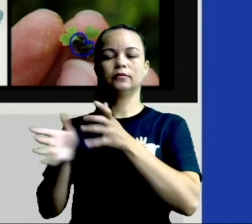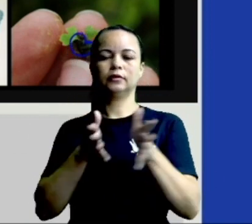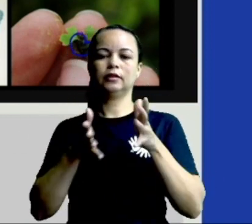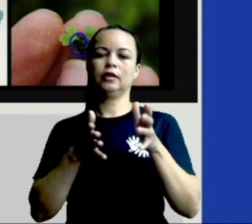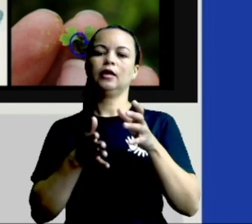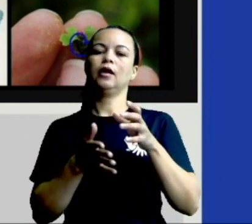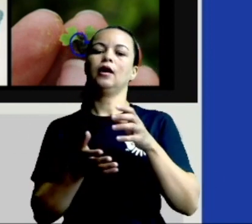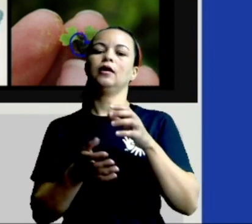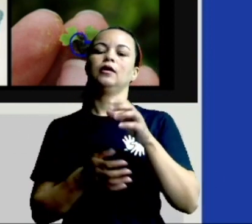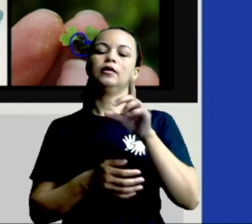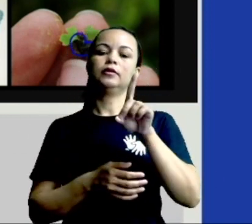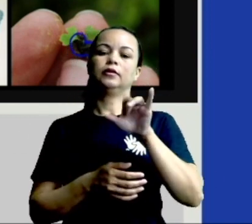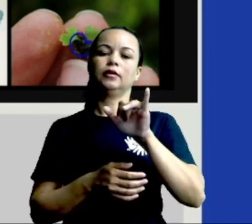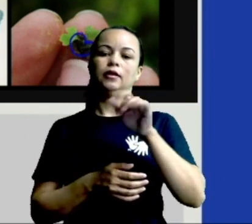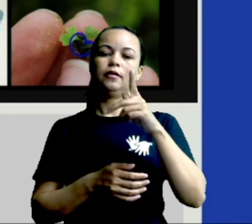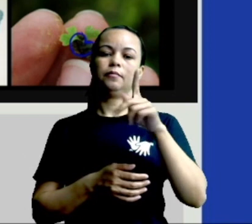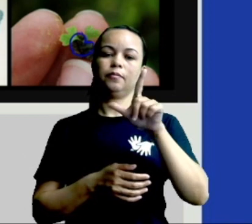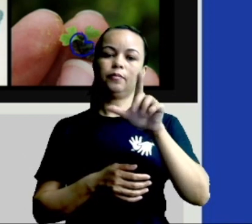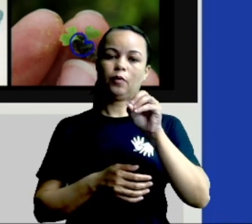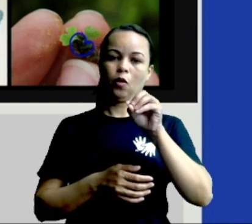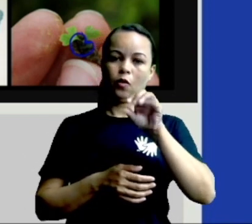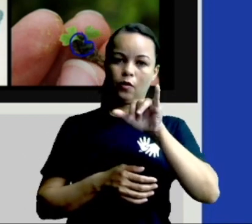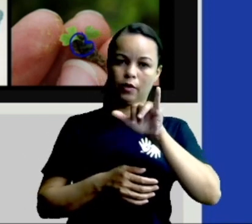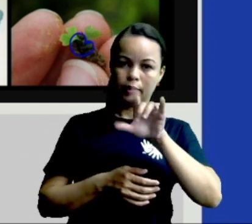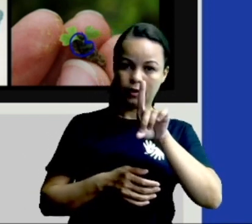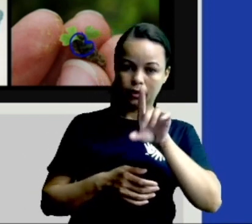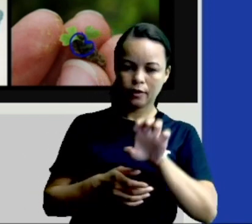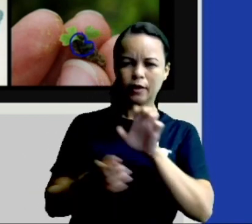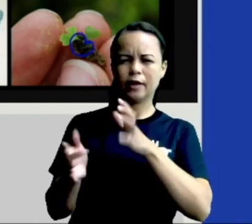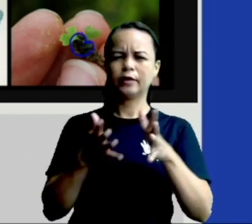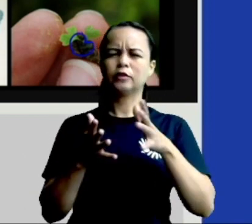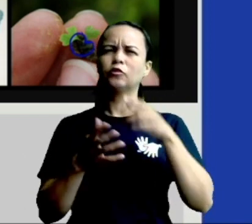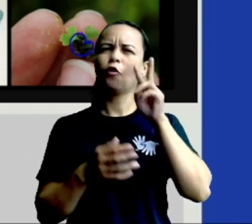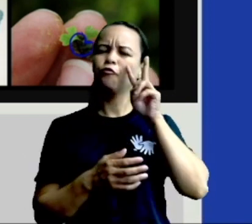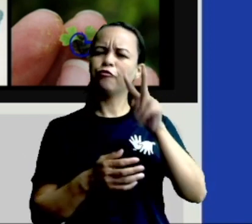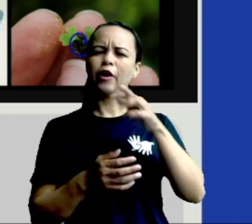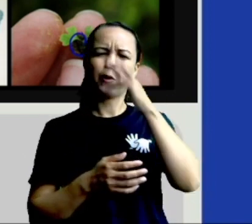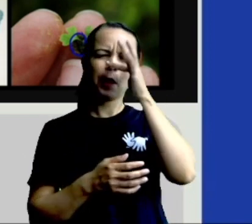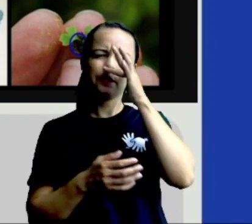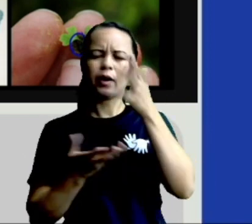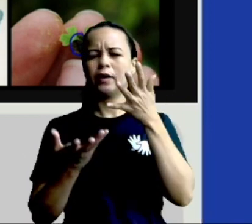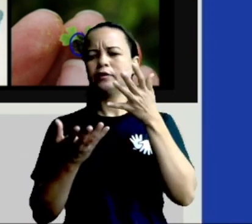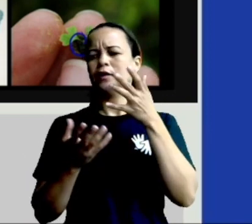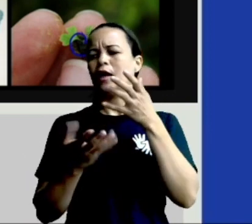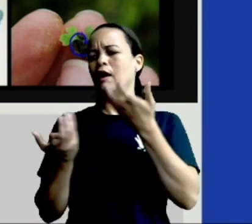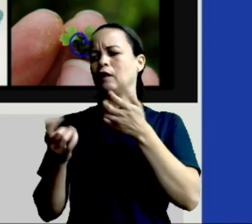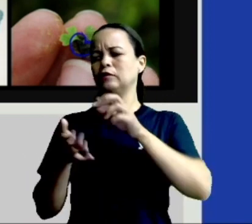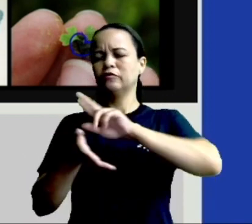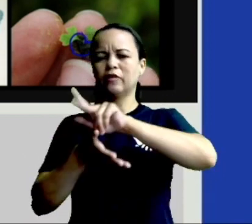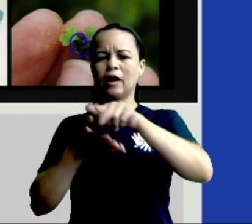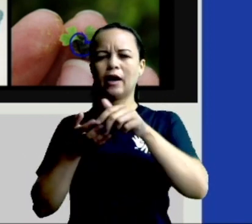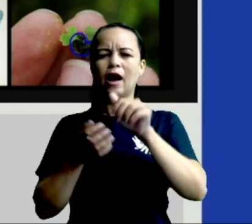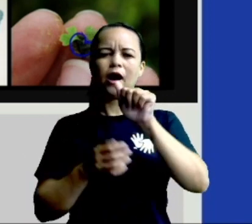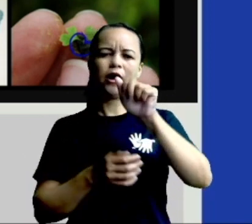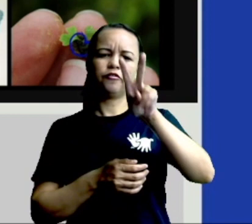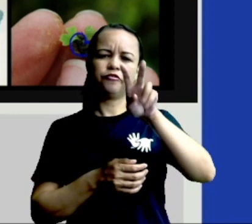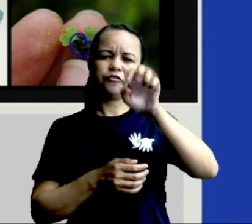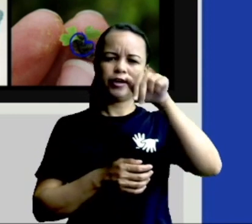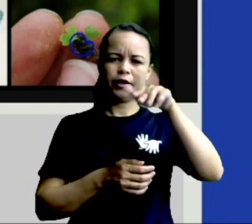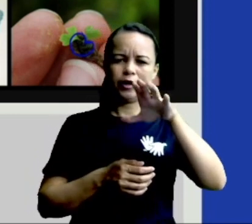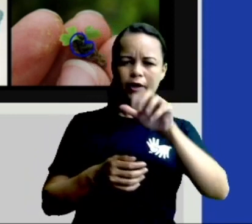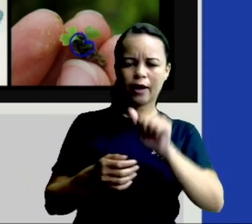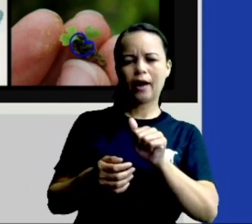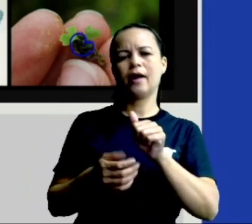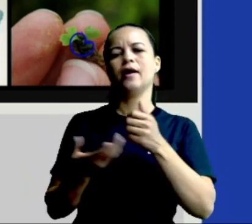que é diploide. Então toda vez que eu ver uma planta de uma samambaia, de um xaxim, de uma avenca, de uma